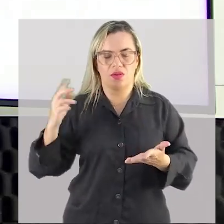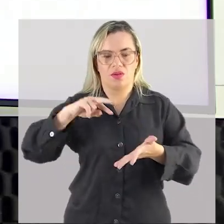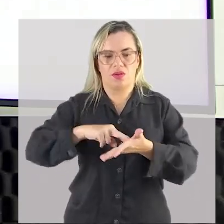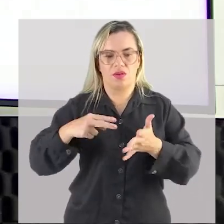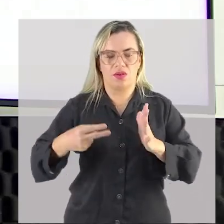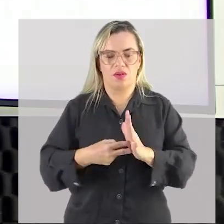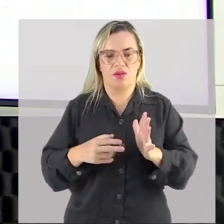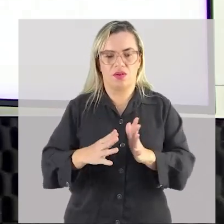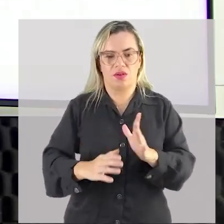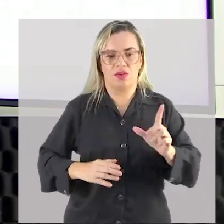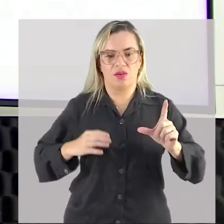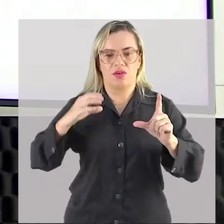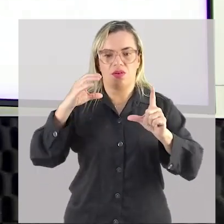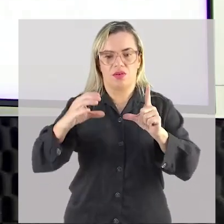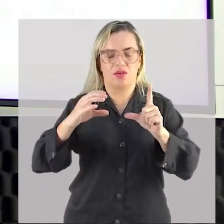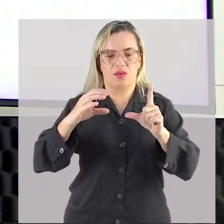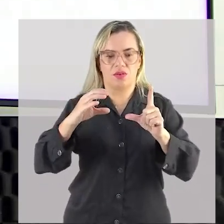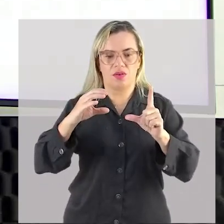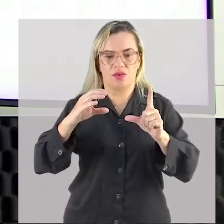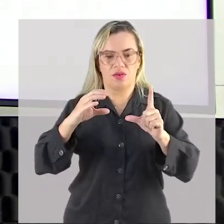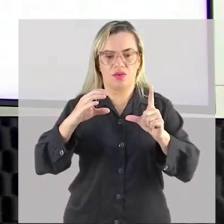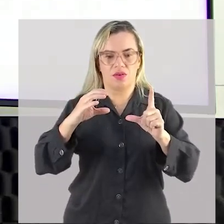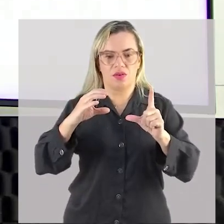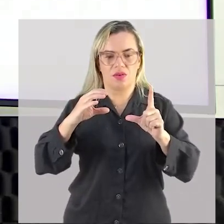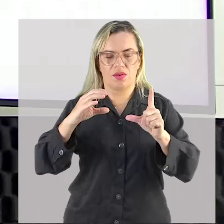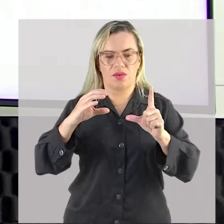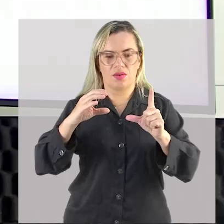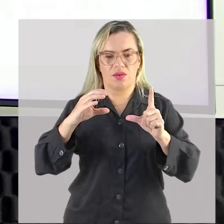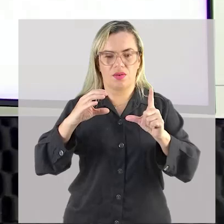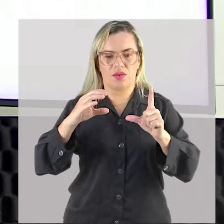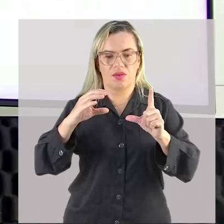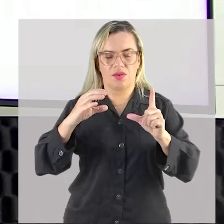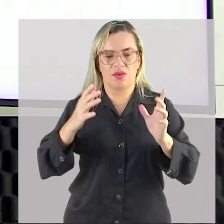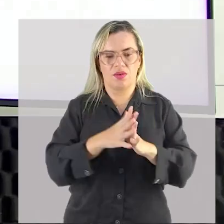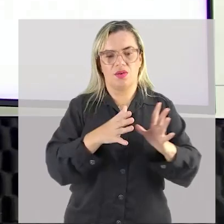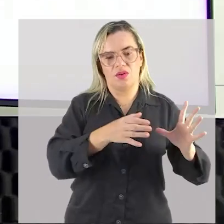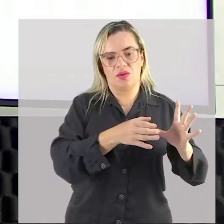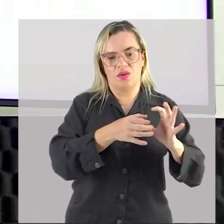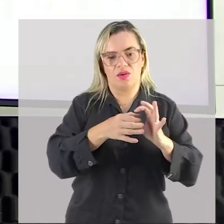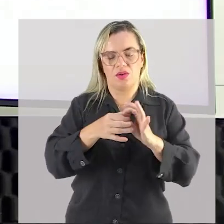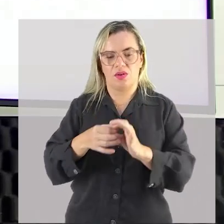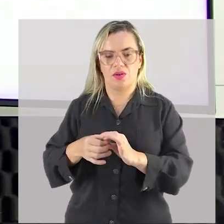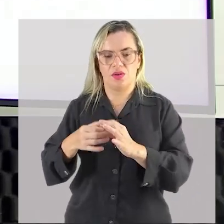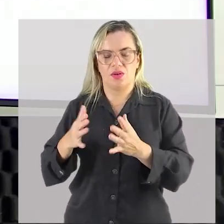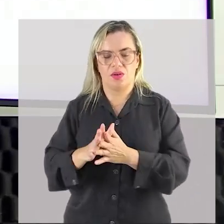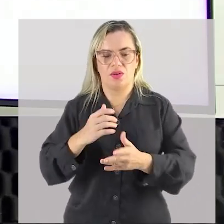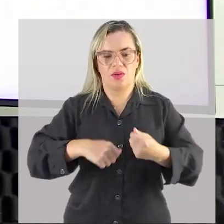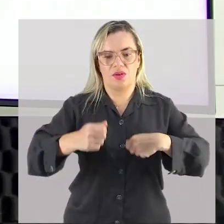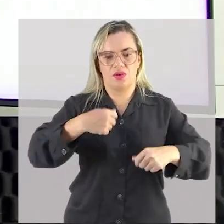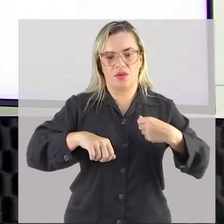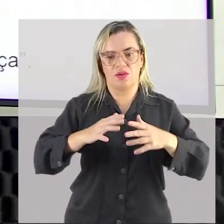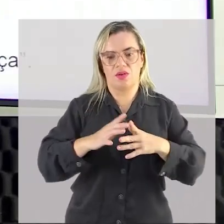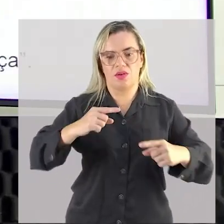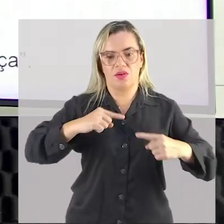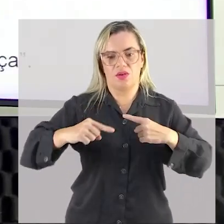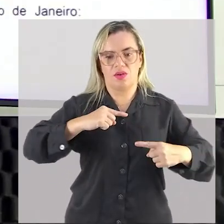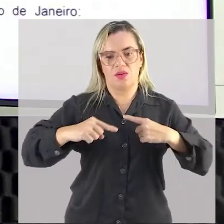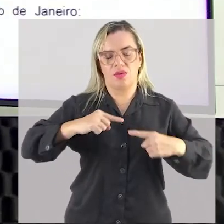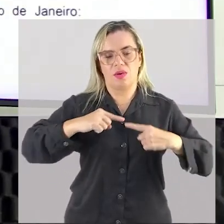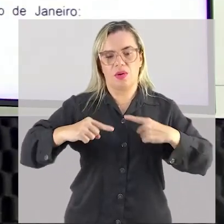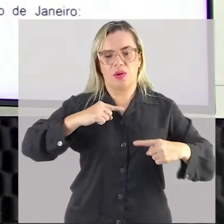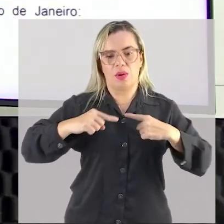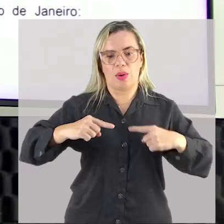que se correr o bicho pega se ficar o bicho come se a situação econômica né gente é política deixa